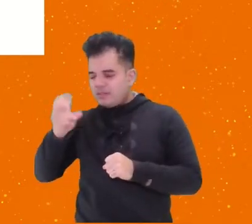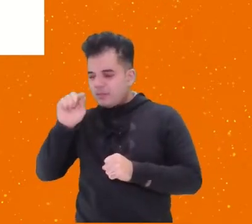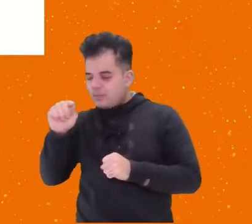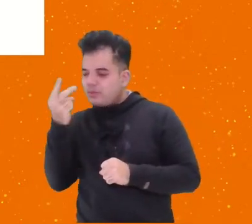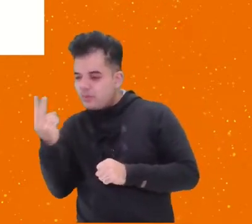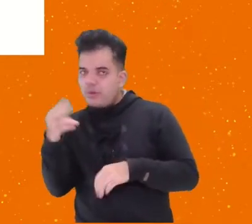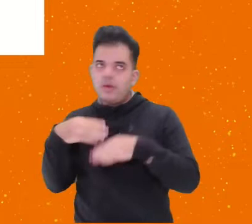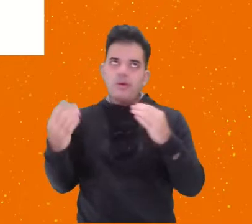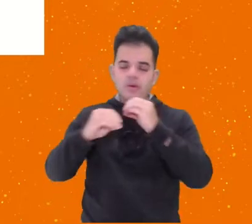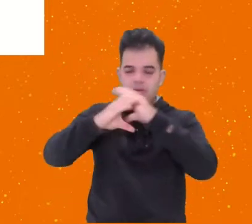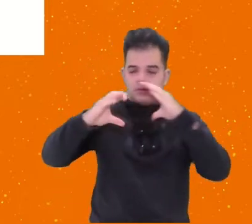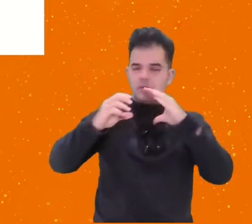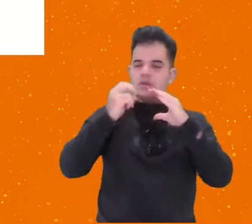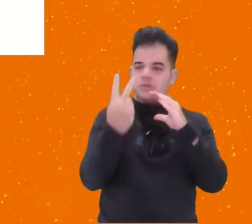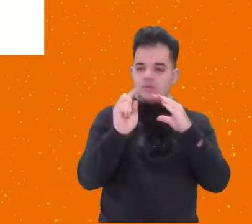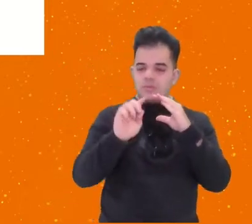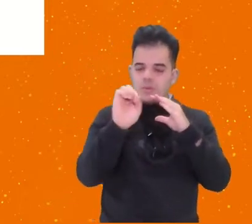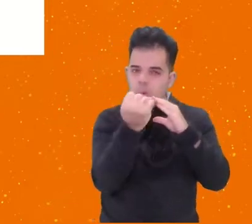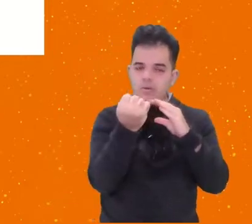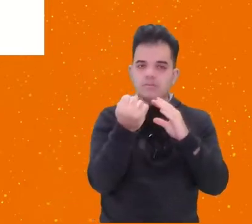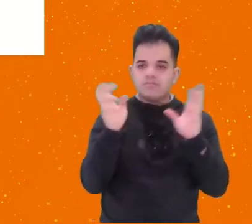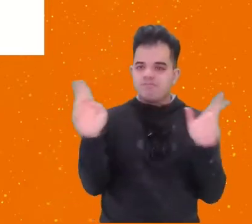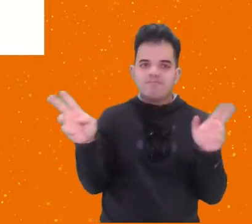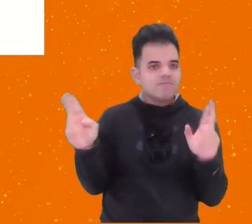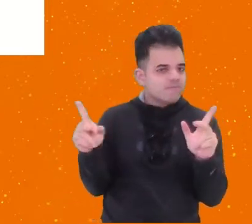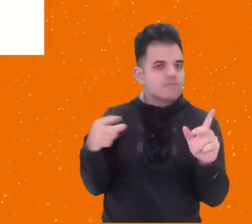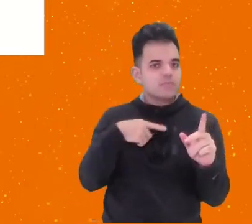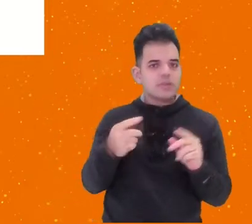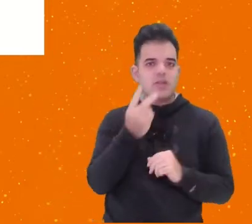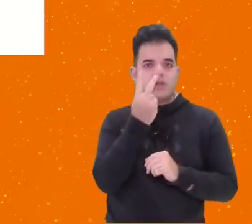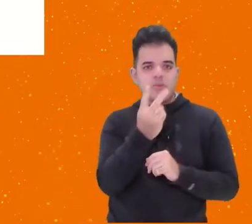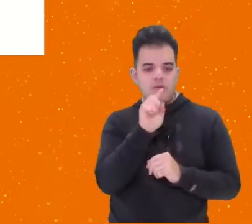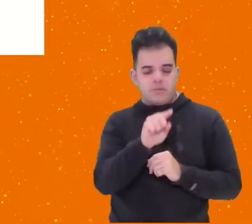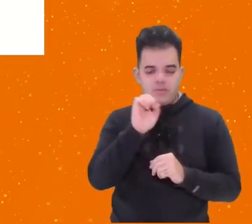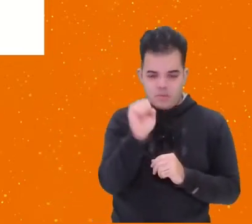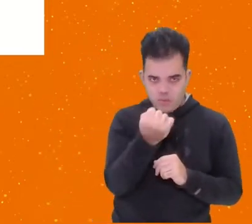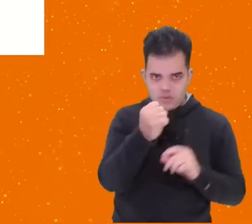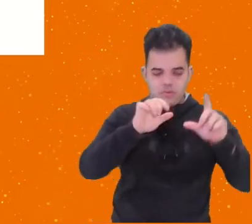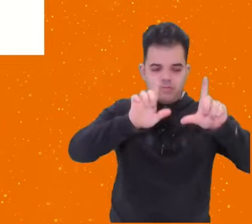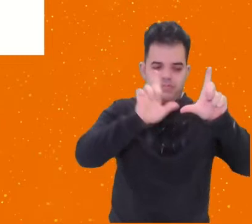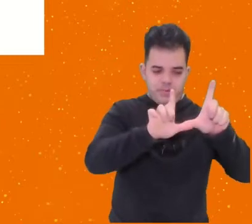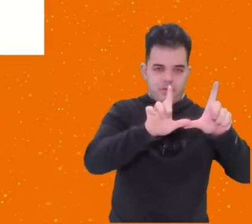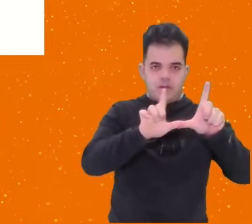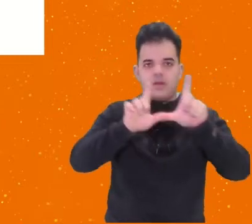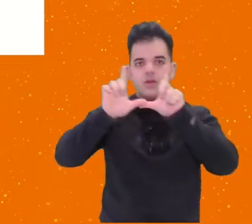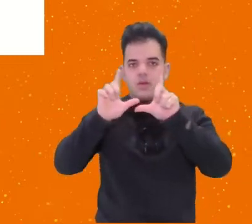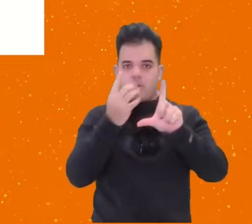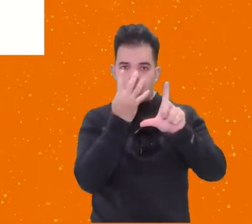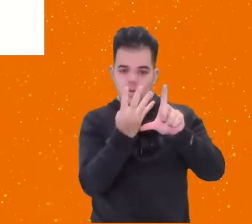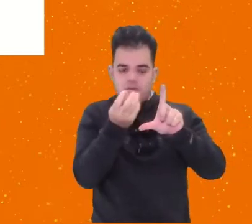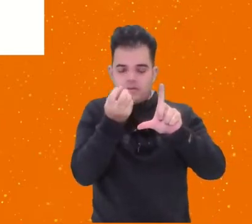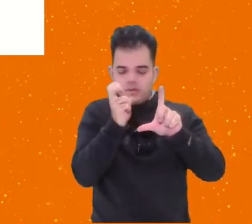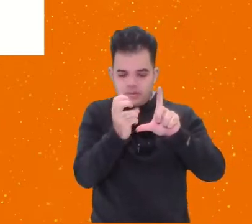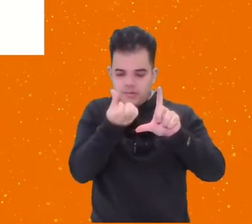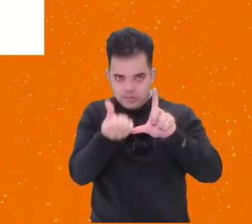Super 16, 2.8, né? Então você tem 2.8, 4, 5, 6.